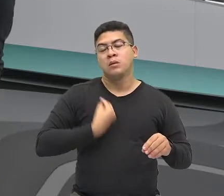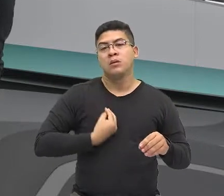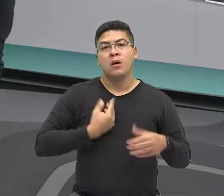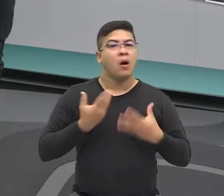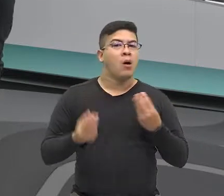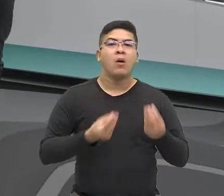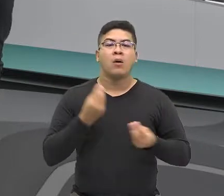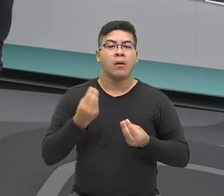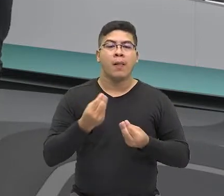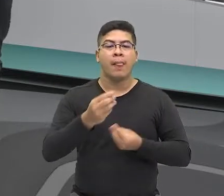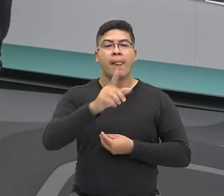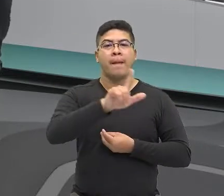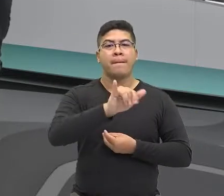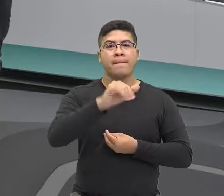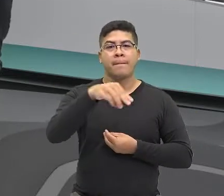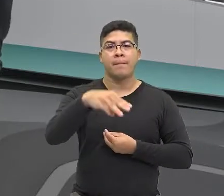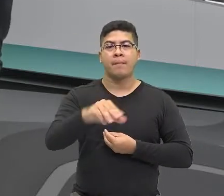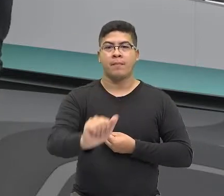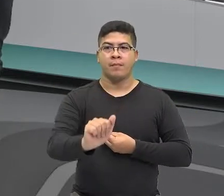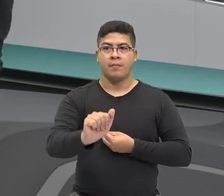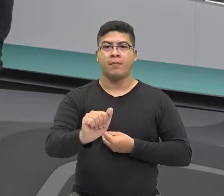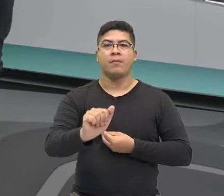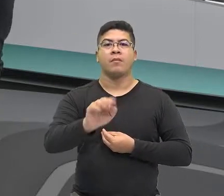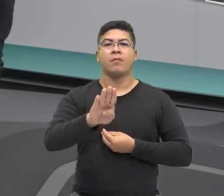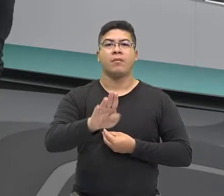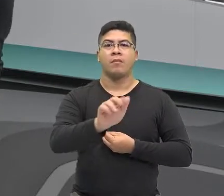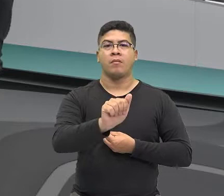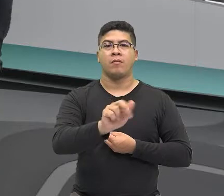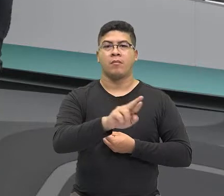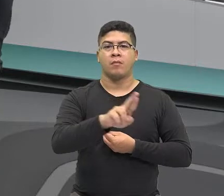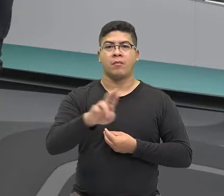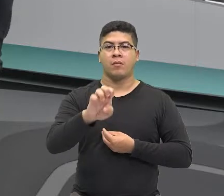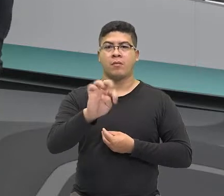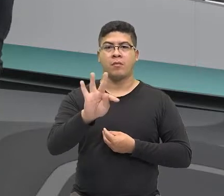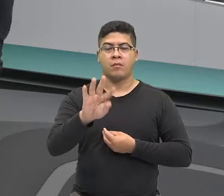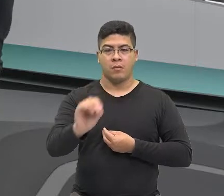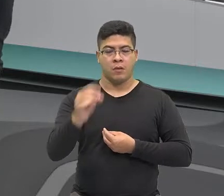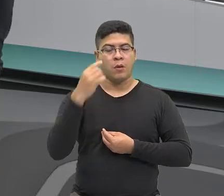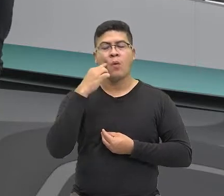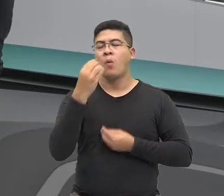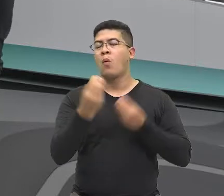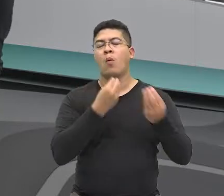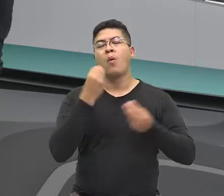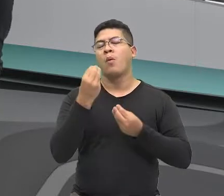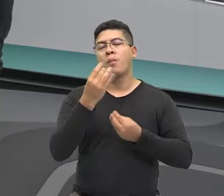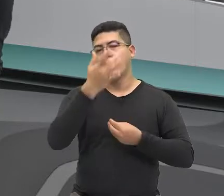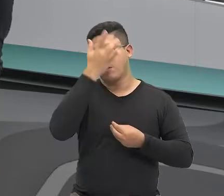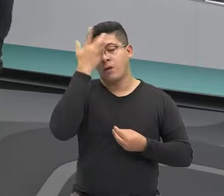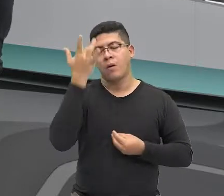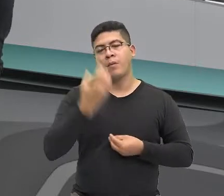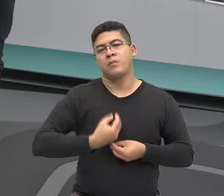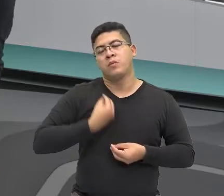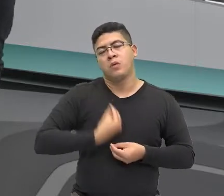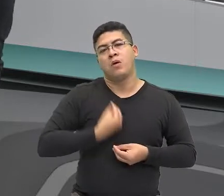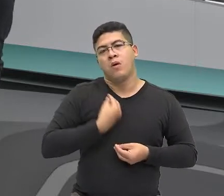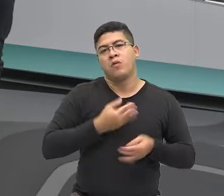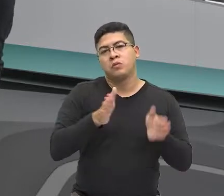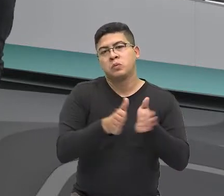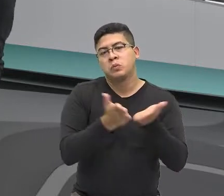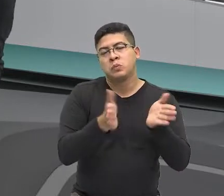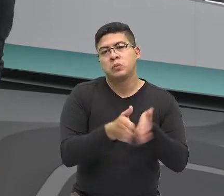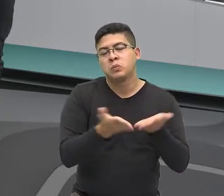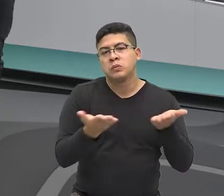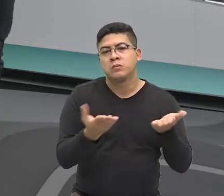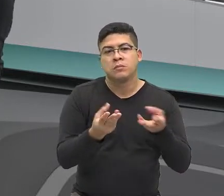o Lima Barreto, a situação de como vivia o suburbano, como vivia as pessoas menos favorecidas, racismo e